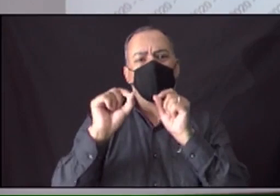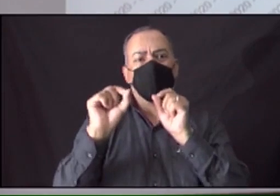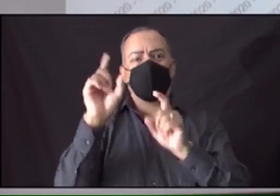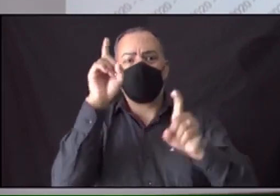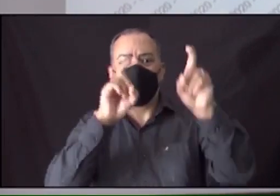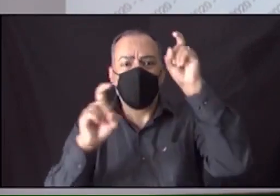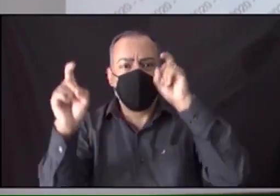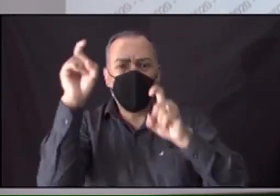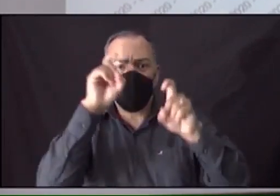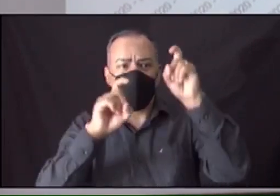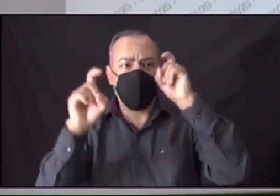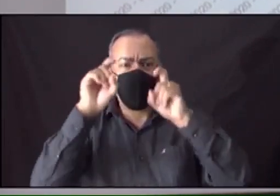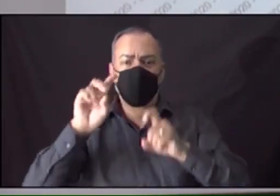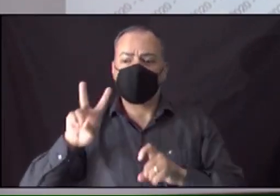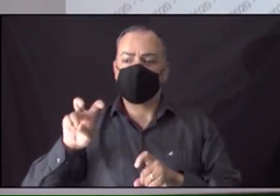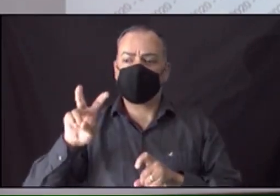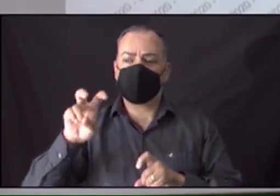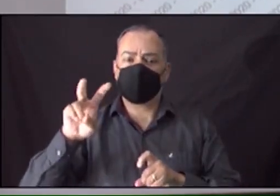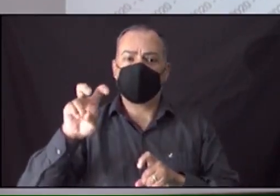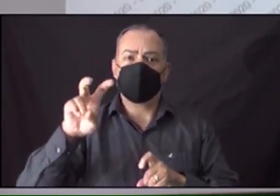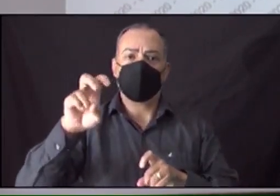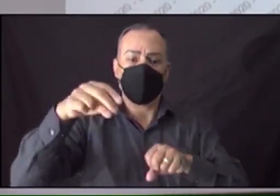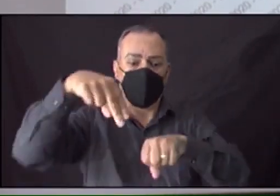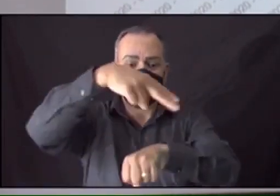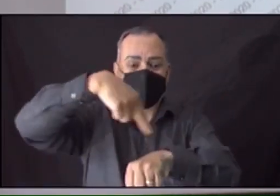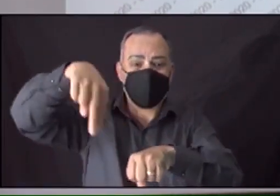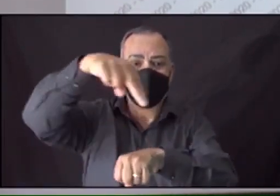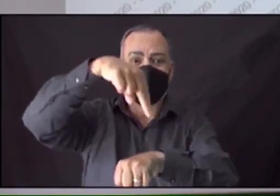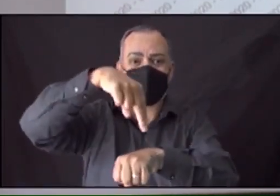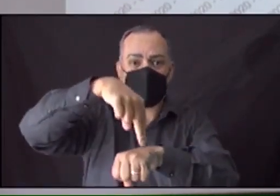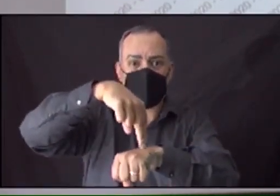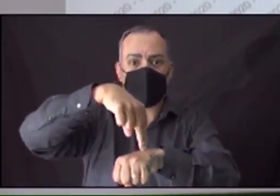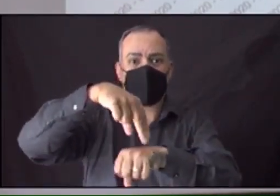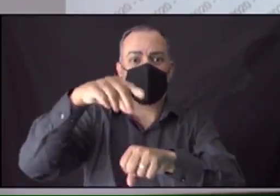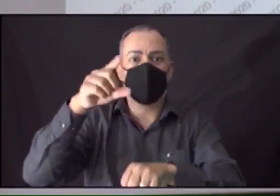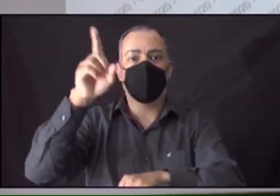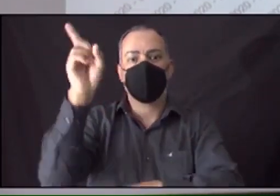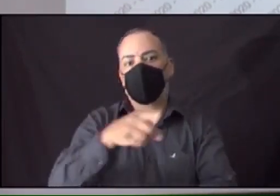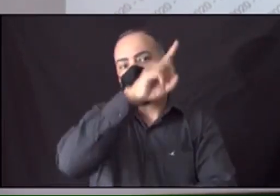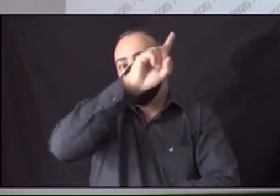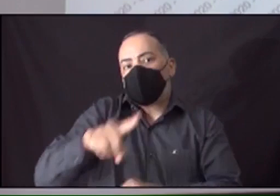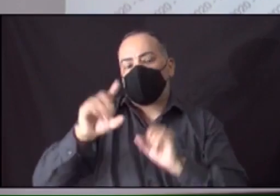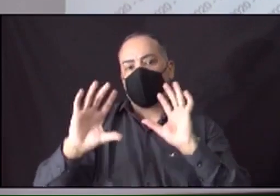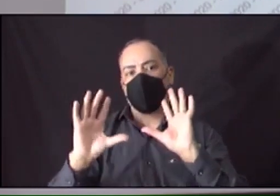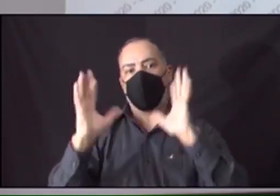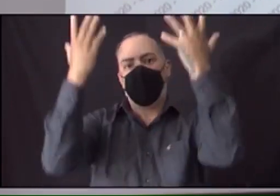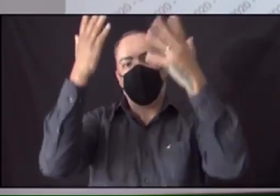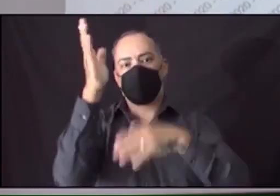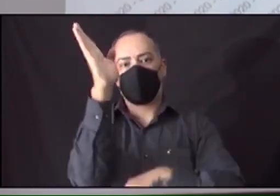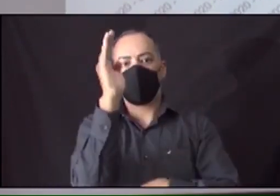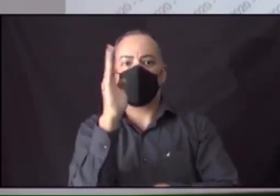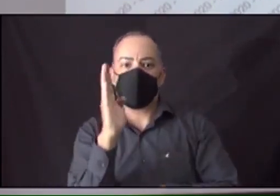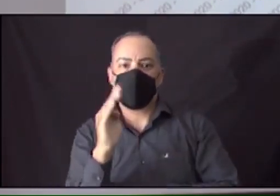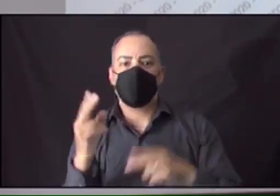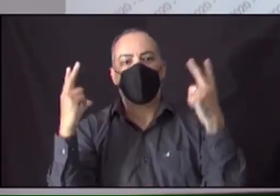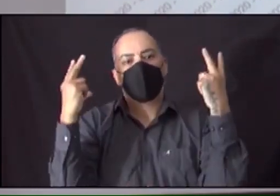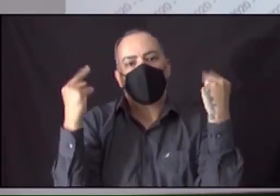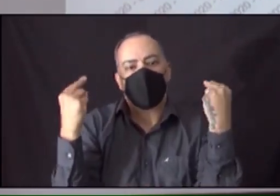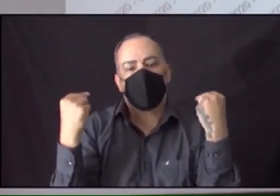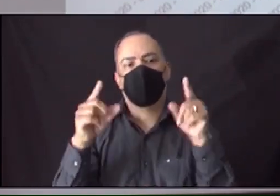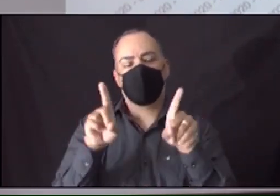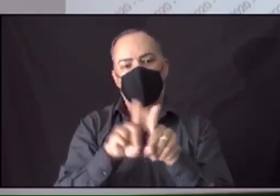viral e grandes nações já cancelaram acesso de brasileiros e transporte e transferência entre pessoas,